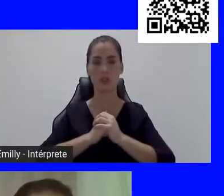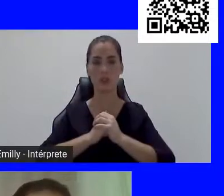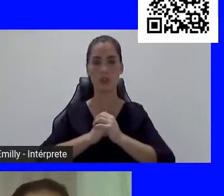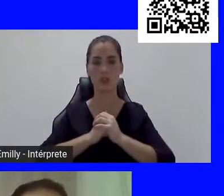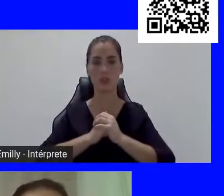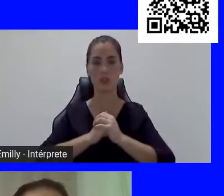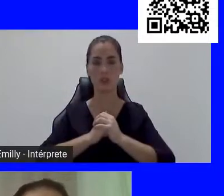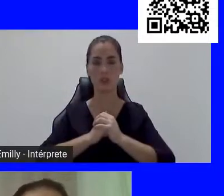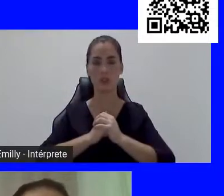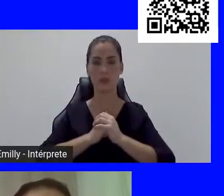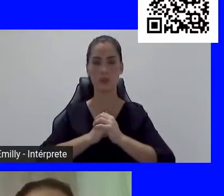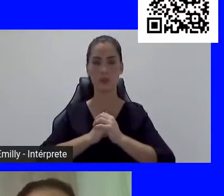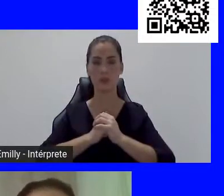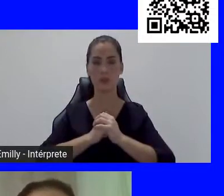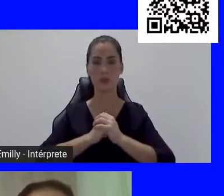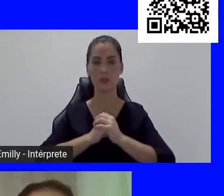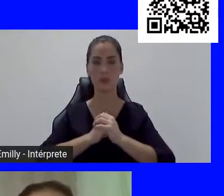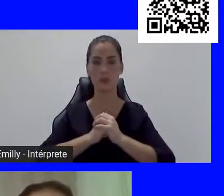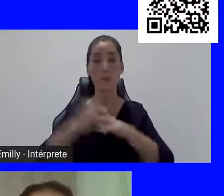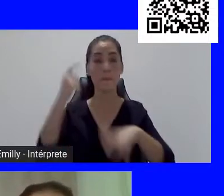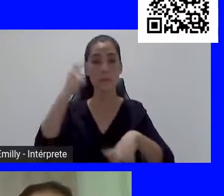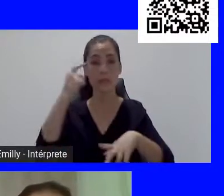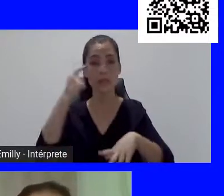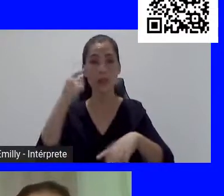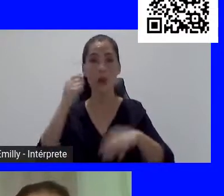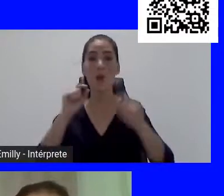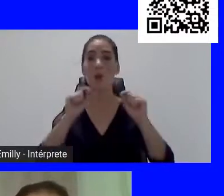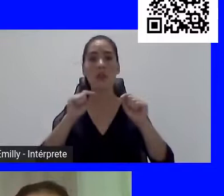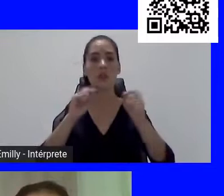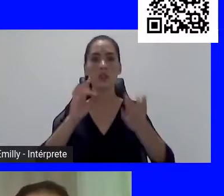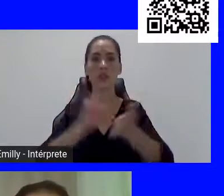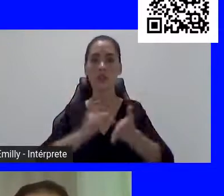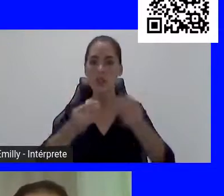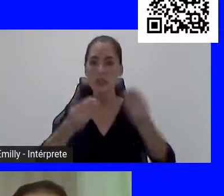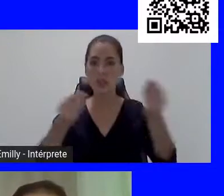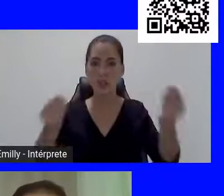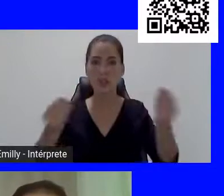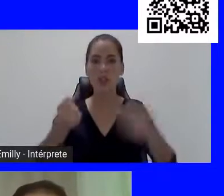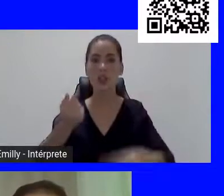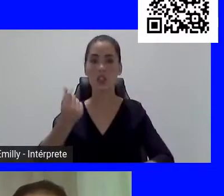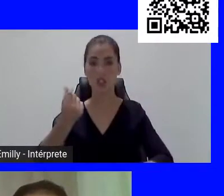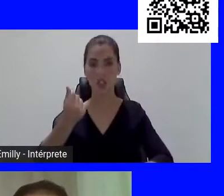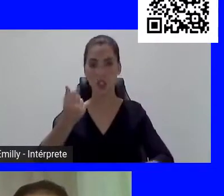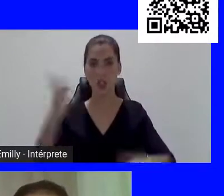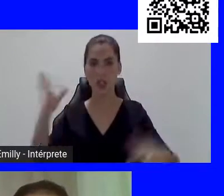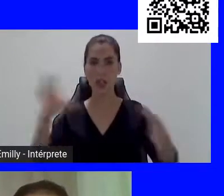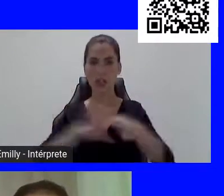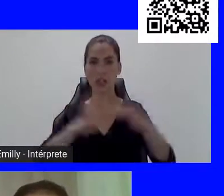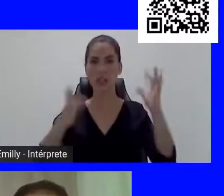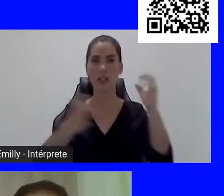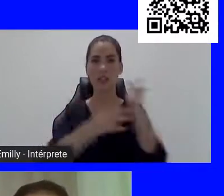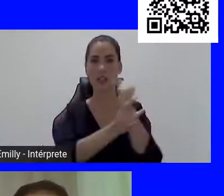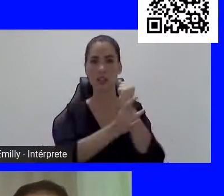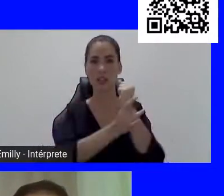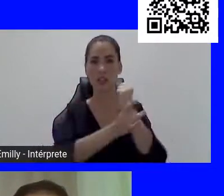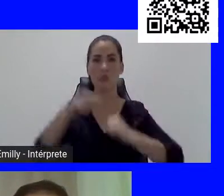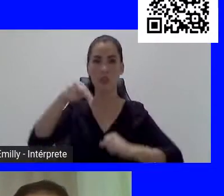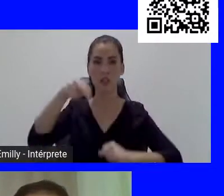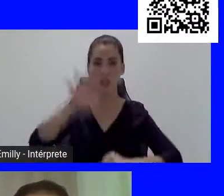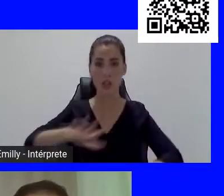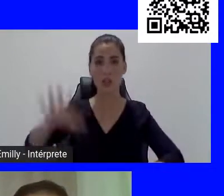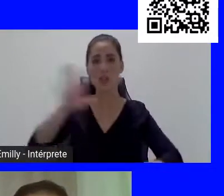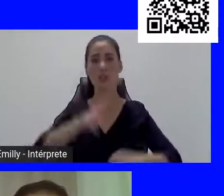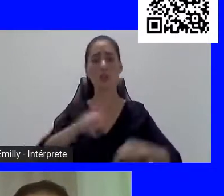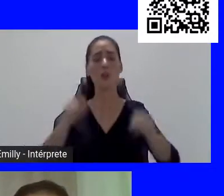que dá dinheiro, né, e que esteja relacionado à segurança nacional e a relevante interesse coletivo, e jogar para a